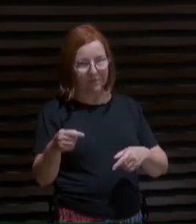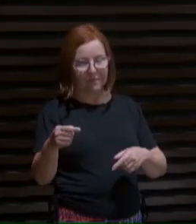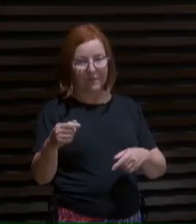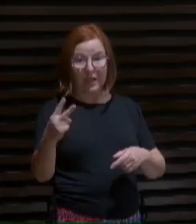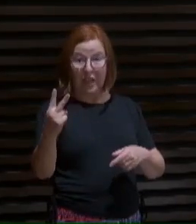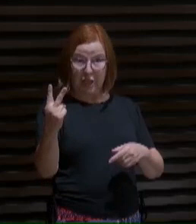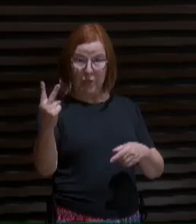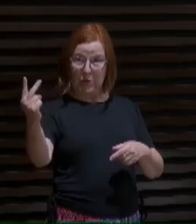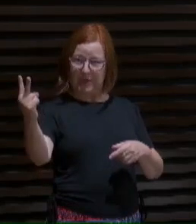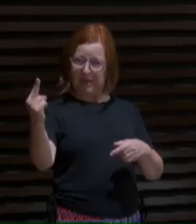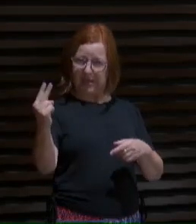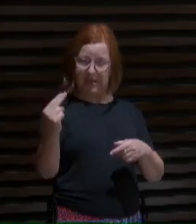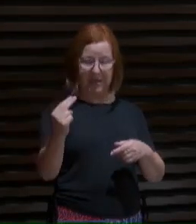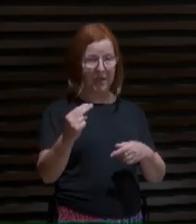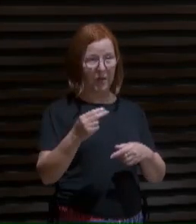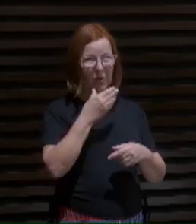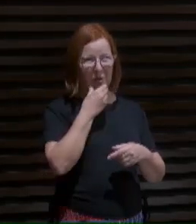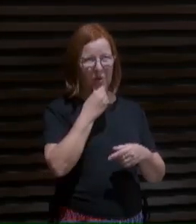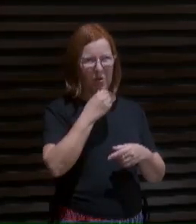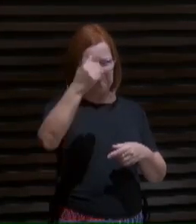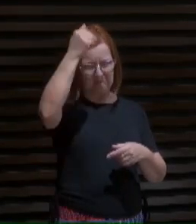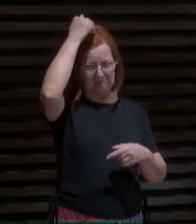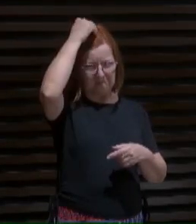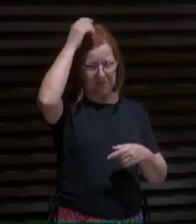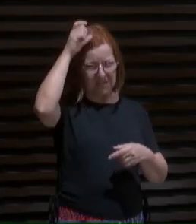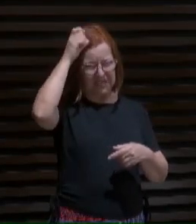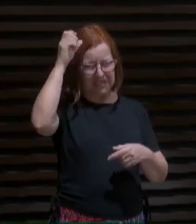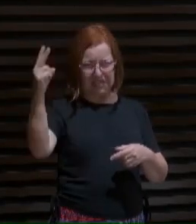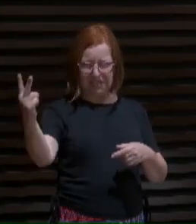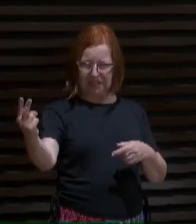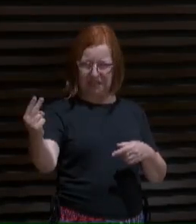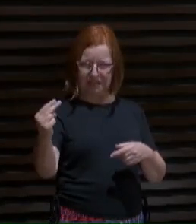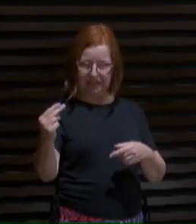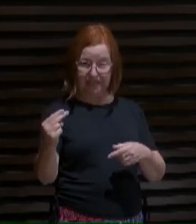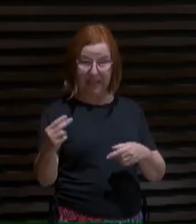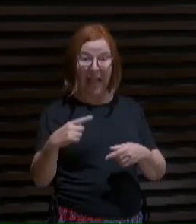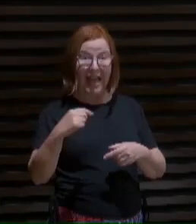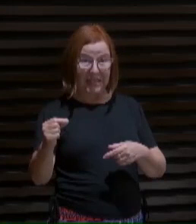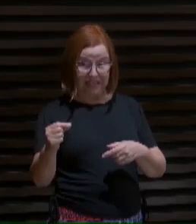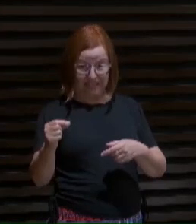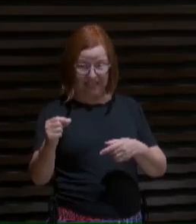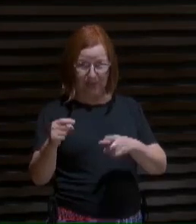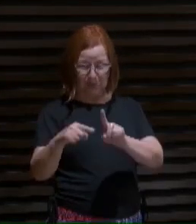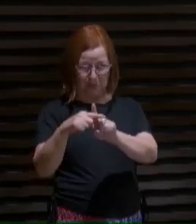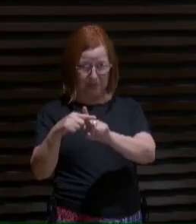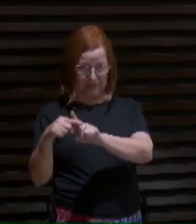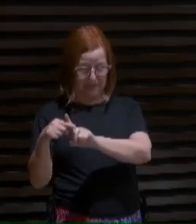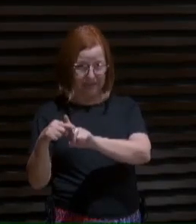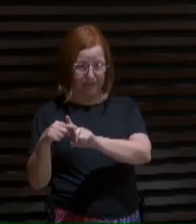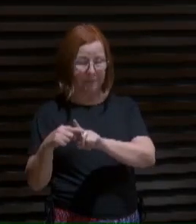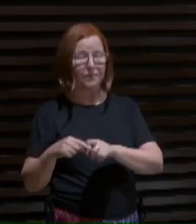endemoniados, saindo dentre os sepulcros, e a tal ponto, essa